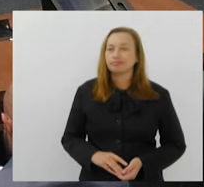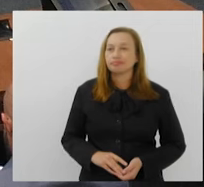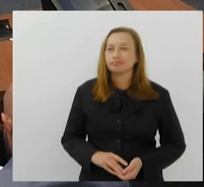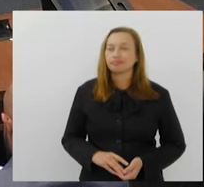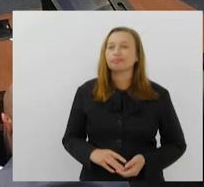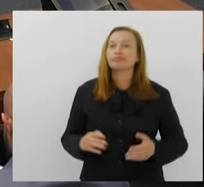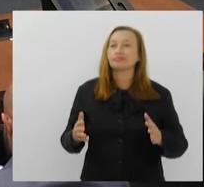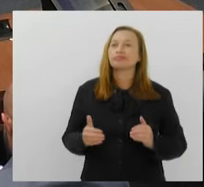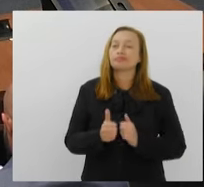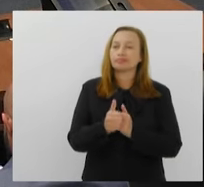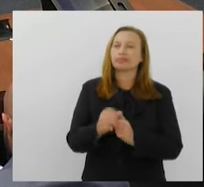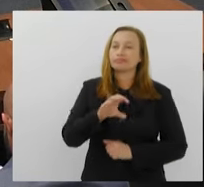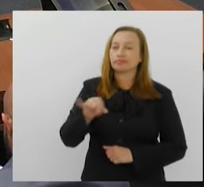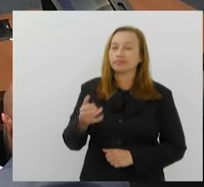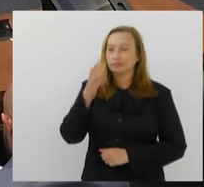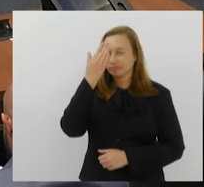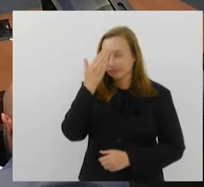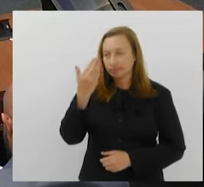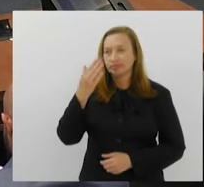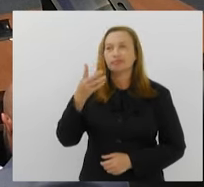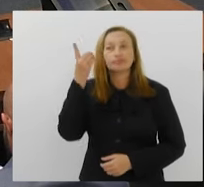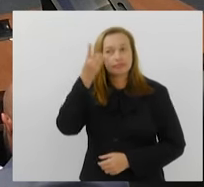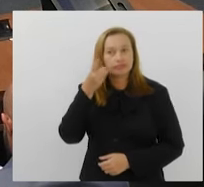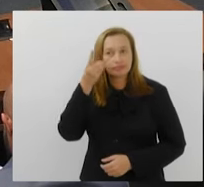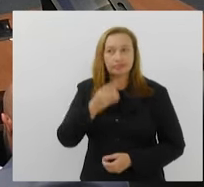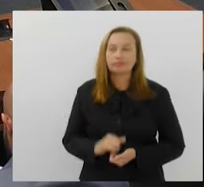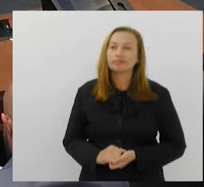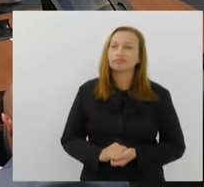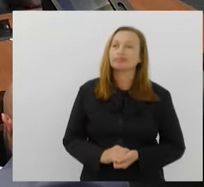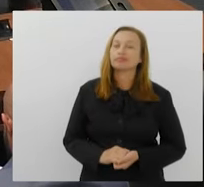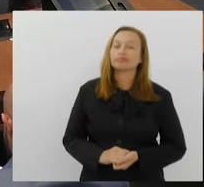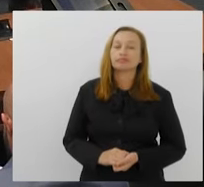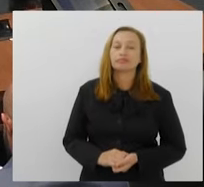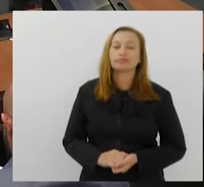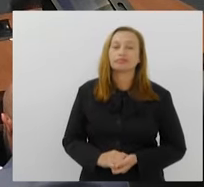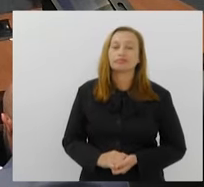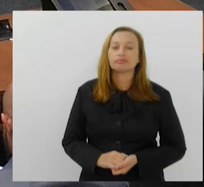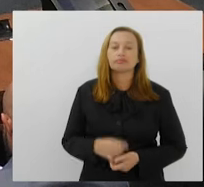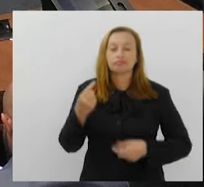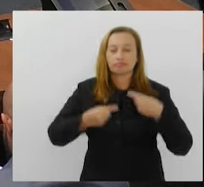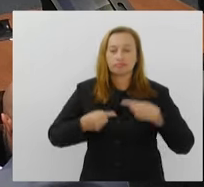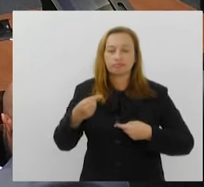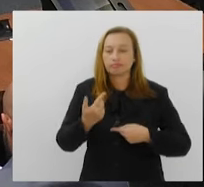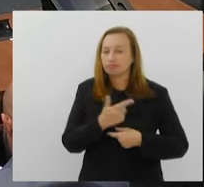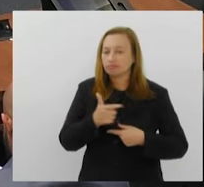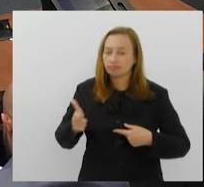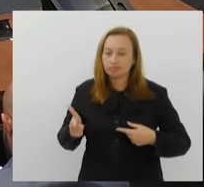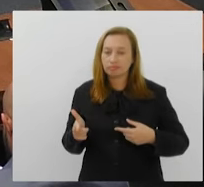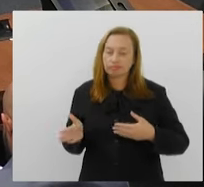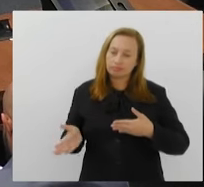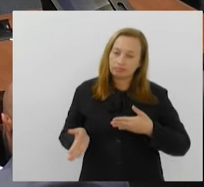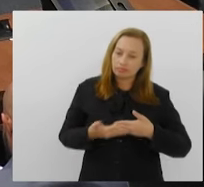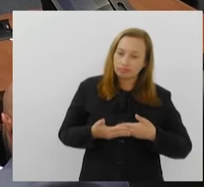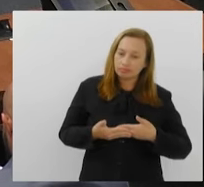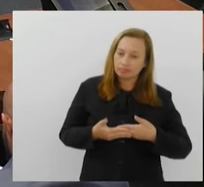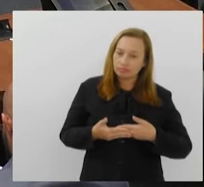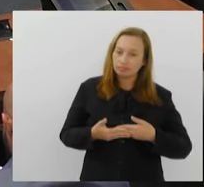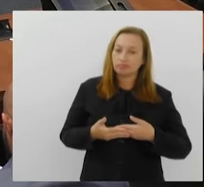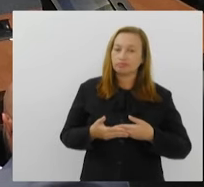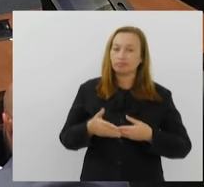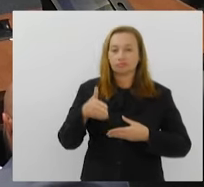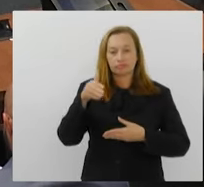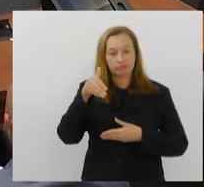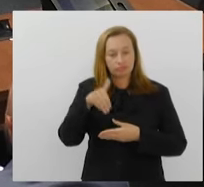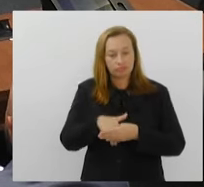Presidente, acompanha a CCJ. Obrigado, deputado. Com os pareceres emitidos, em discussão, não havendo quem queira discutir,